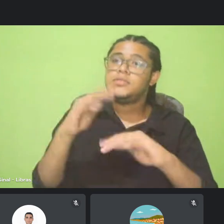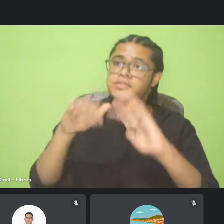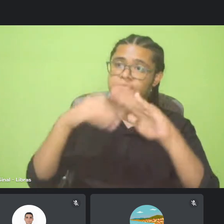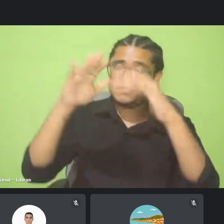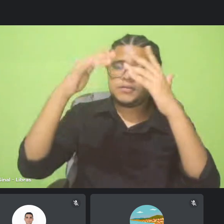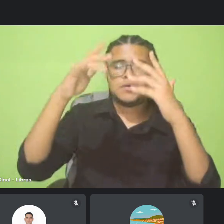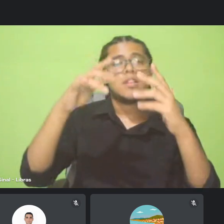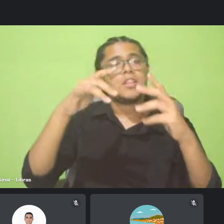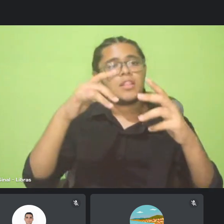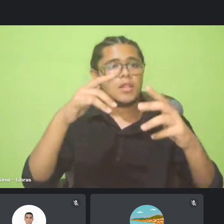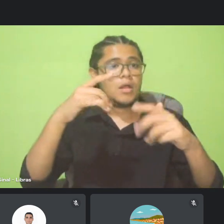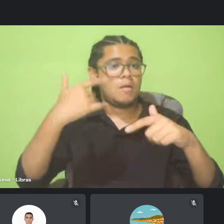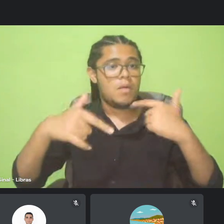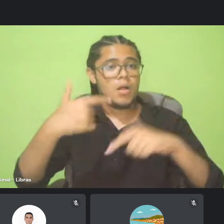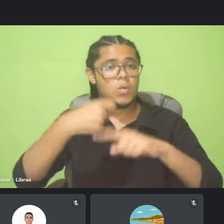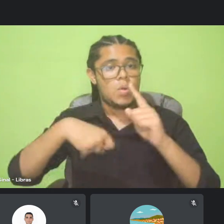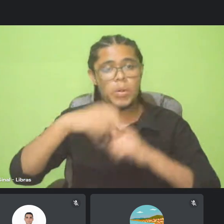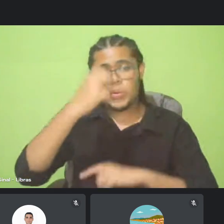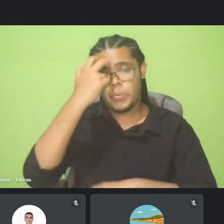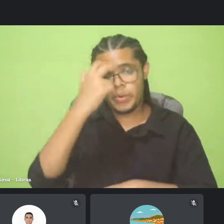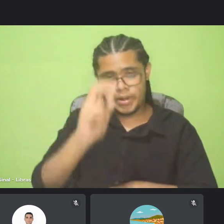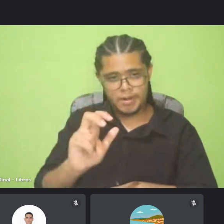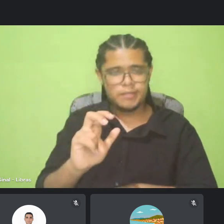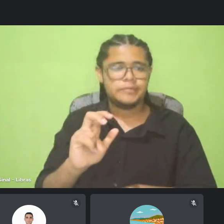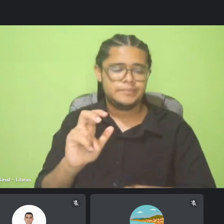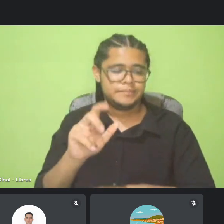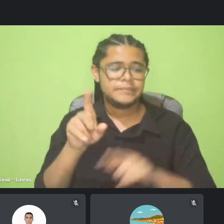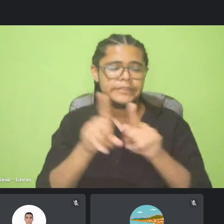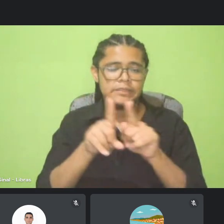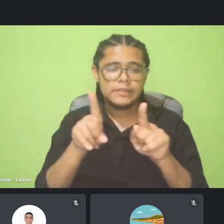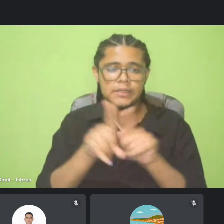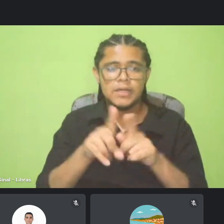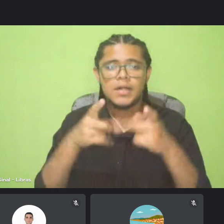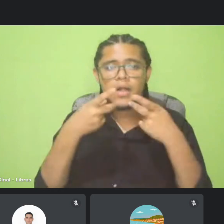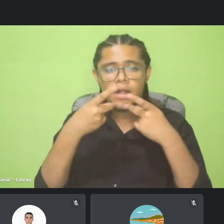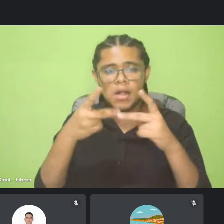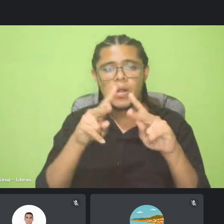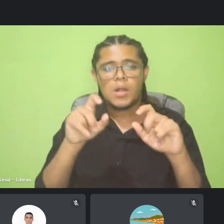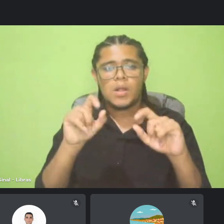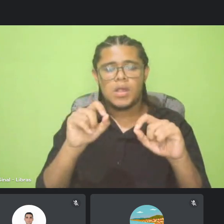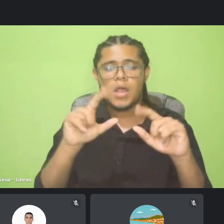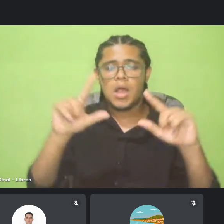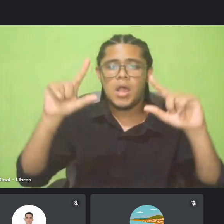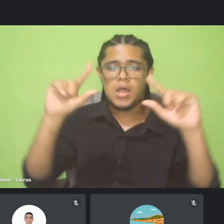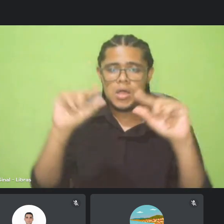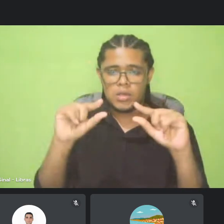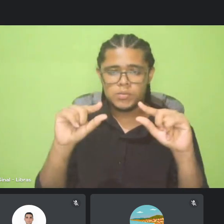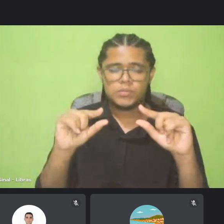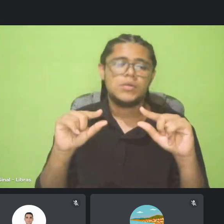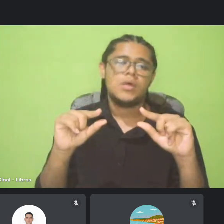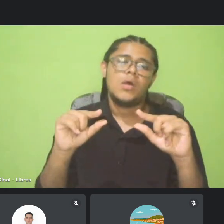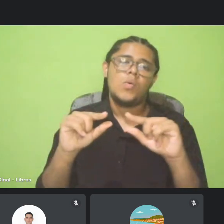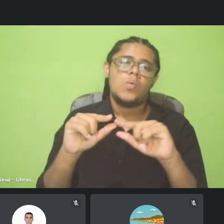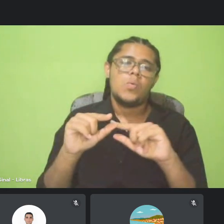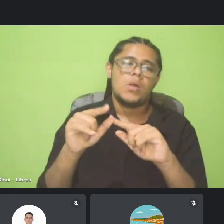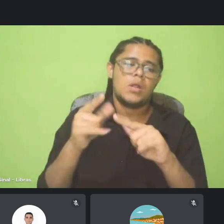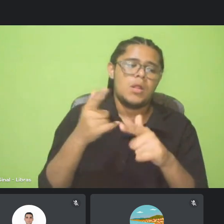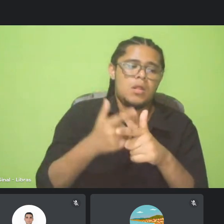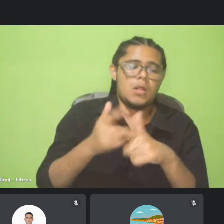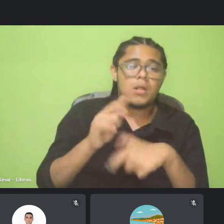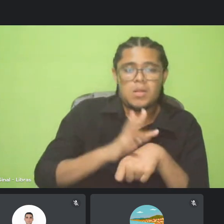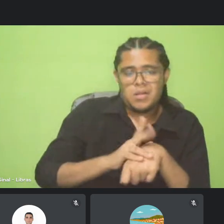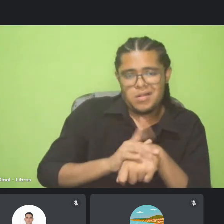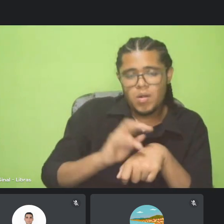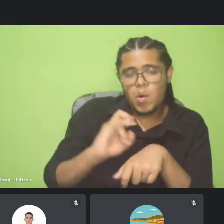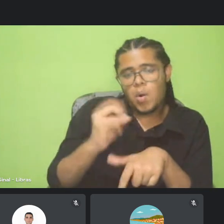também de alguma forma tratar a questão da redução de danos através do uso da Ayahuasca dentro do projeto Céu do Picadeiro, que